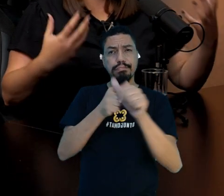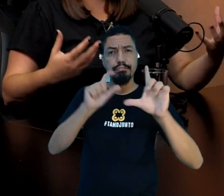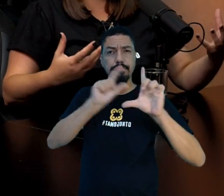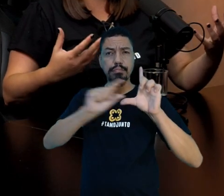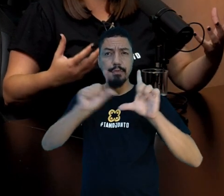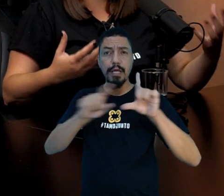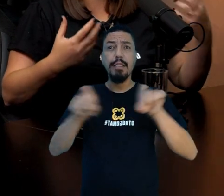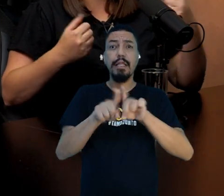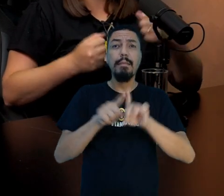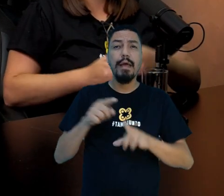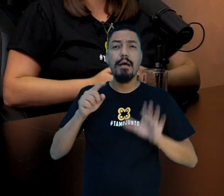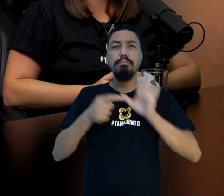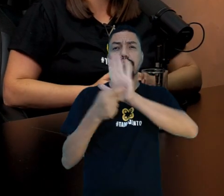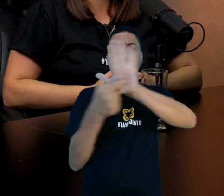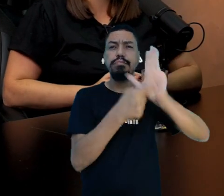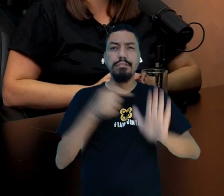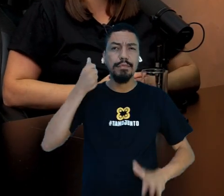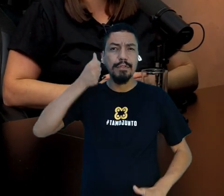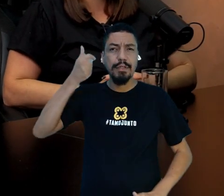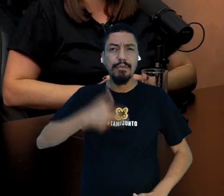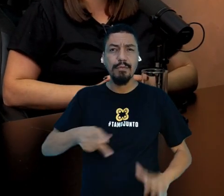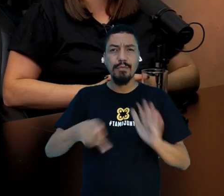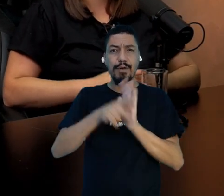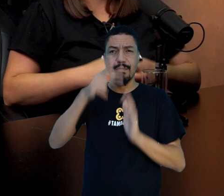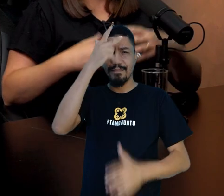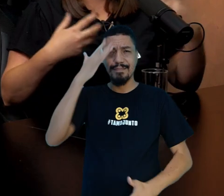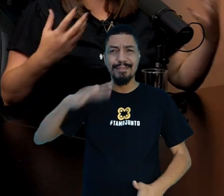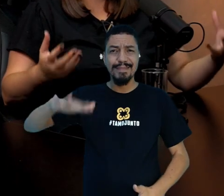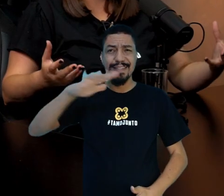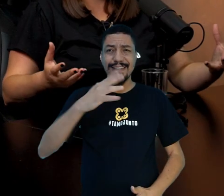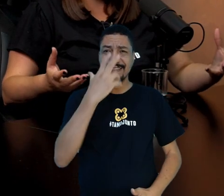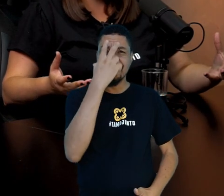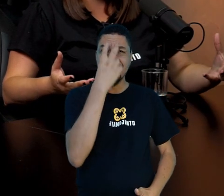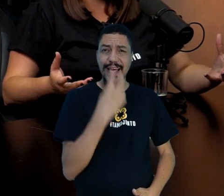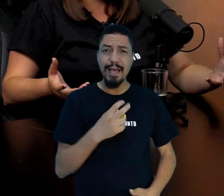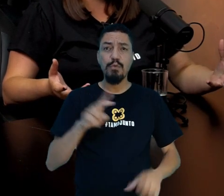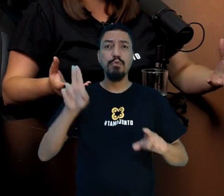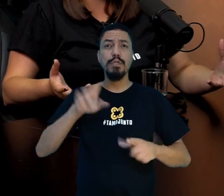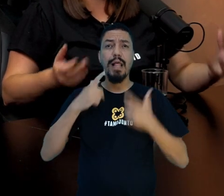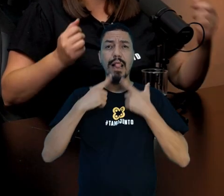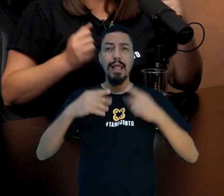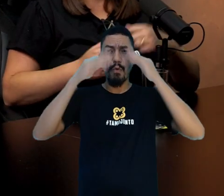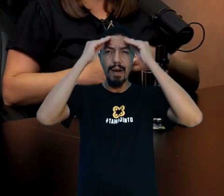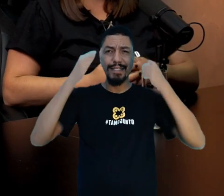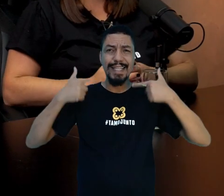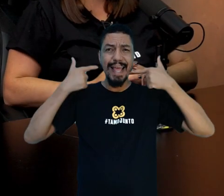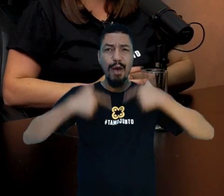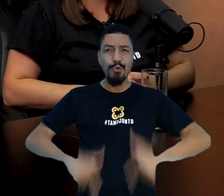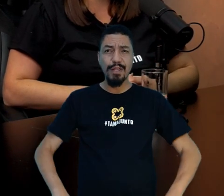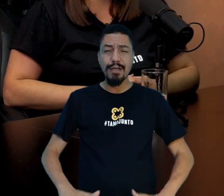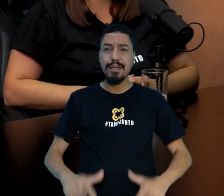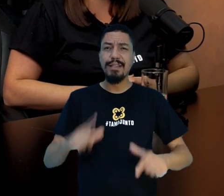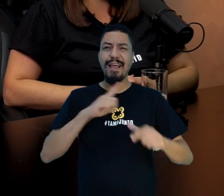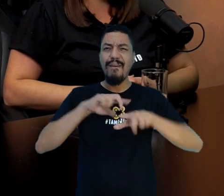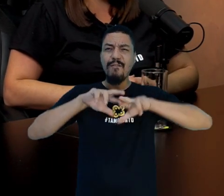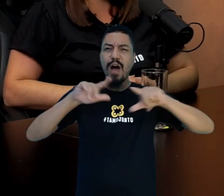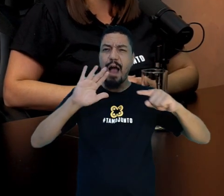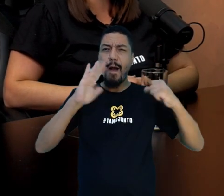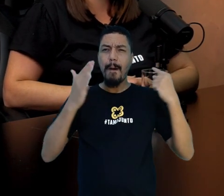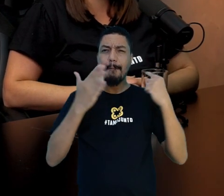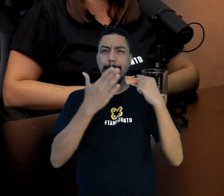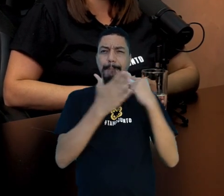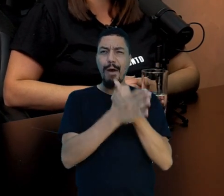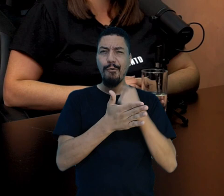se autodescrevendo para as pessoas da comunidade cega, usando linguagem neutra. E uma das perguntas que eu mais